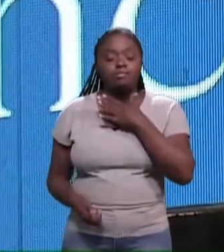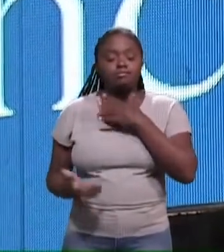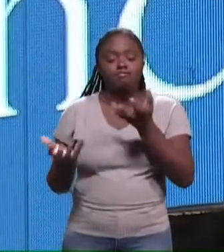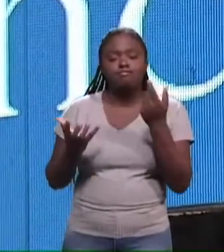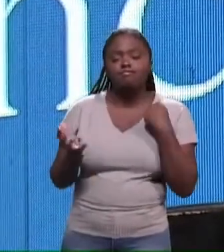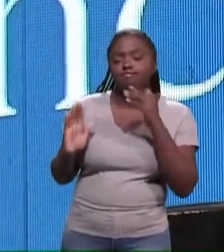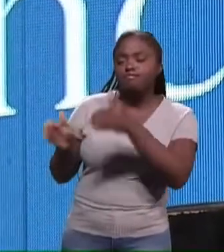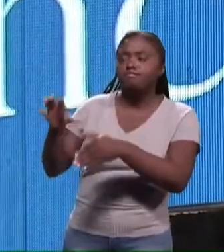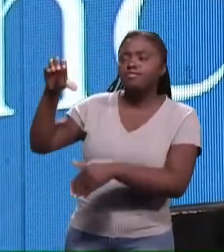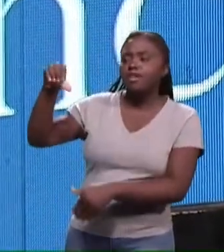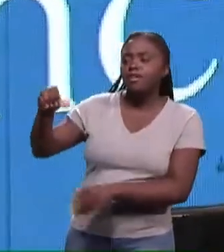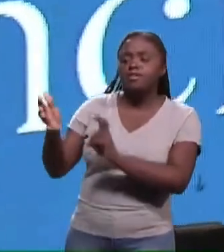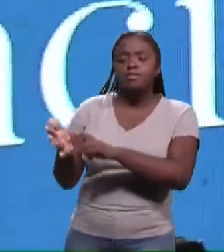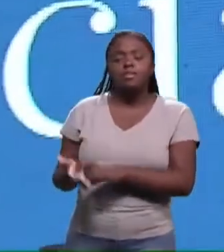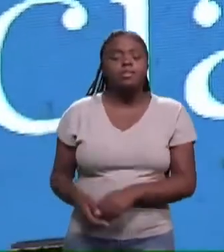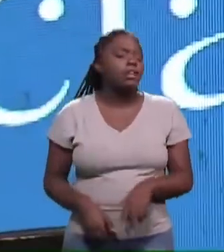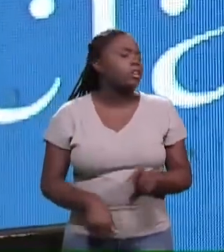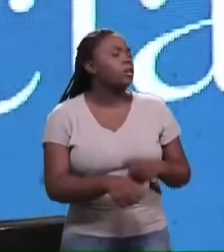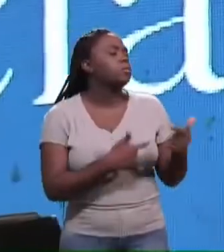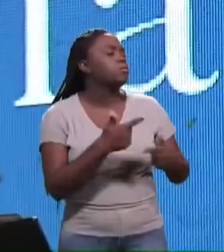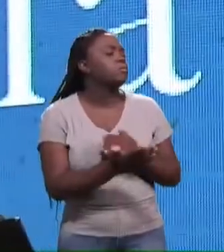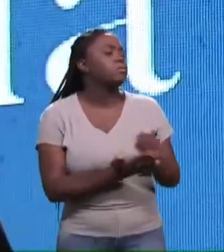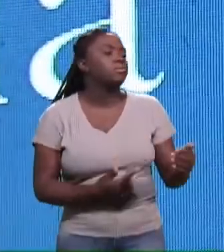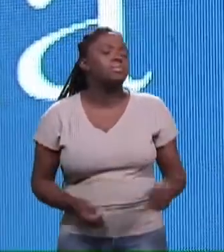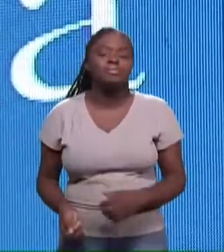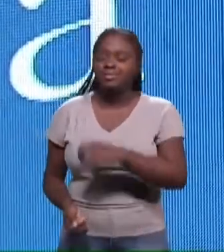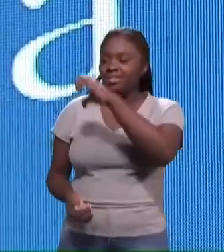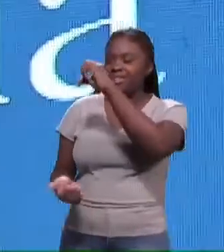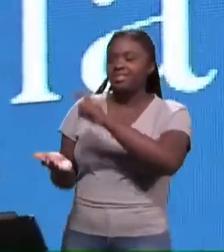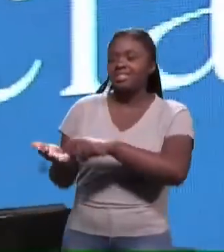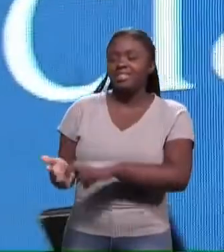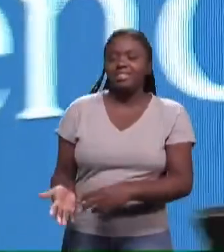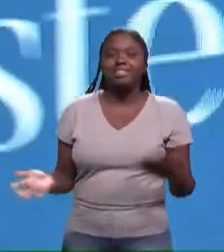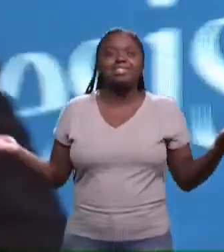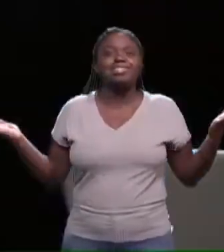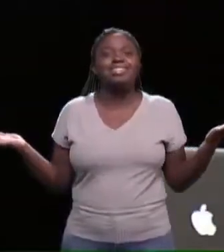querendo que eu chegue 9 horas. Mas que hora que você pega no serviço? 9 horas.